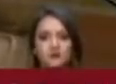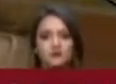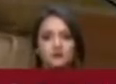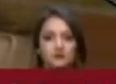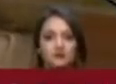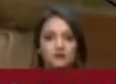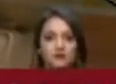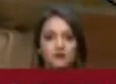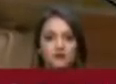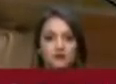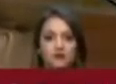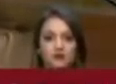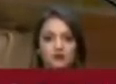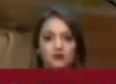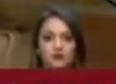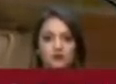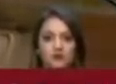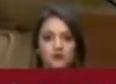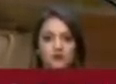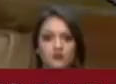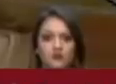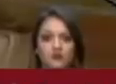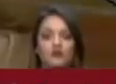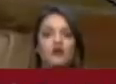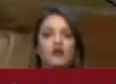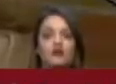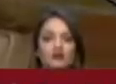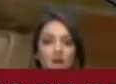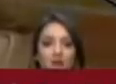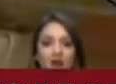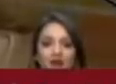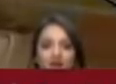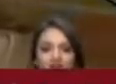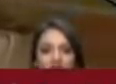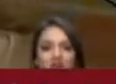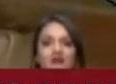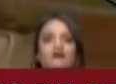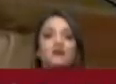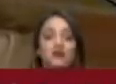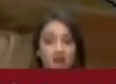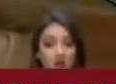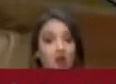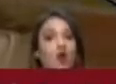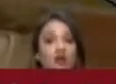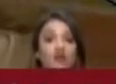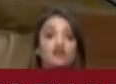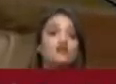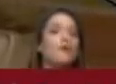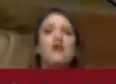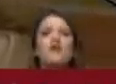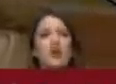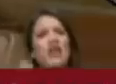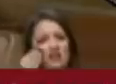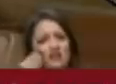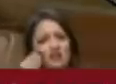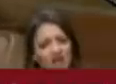mandato. Então, se ela é uma rede verificada, se eu estou falando nessa rede verificada, é a mesma coisa do que eu estou falando dentro do plenário. Então, isso